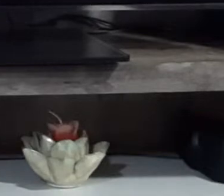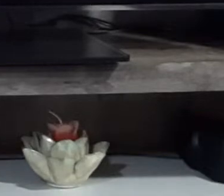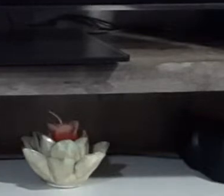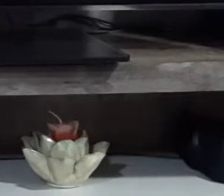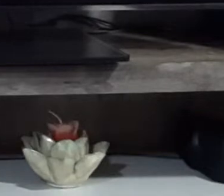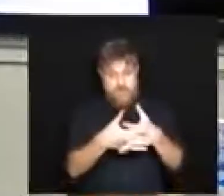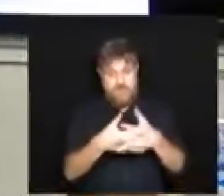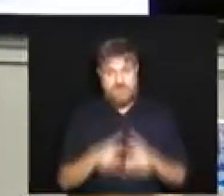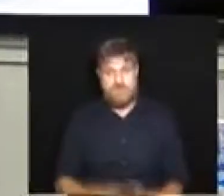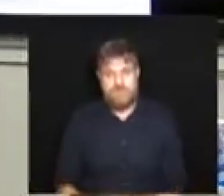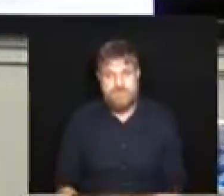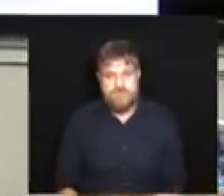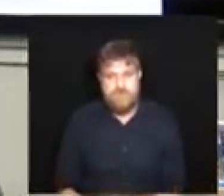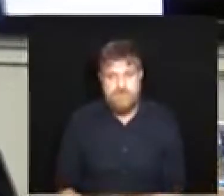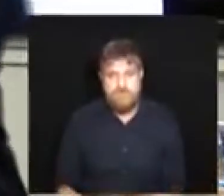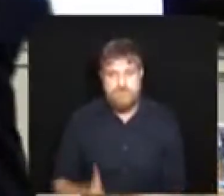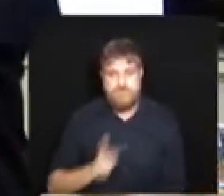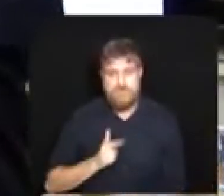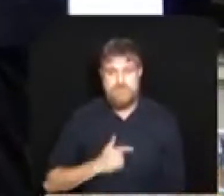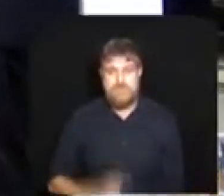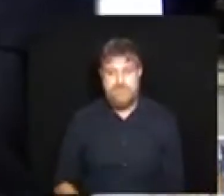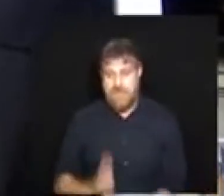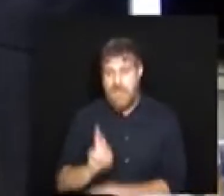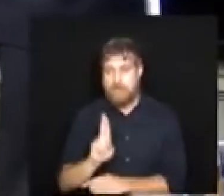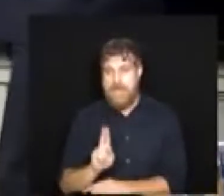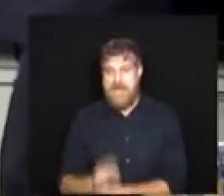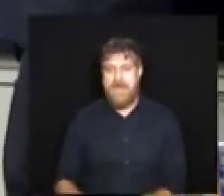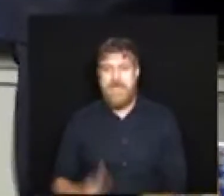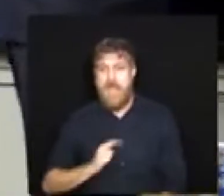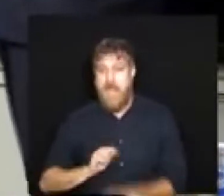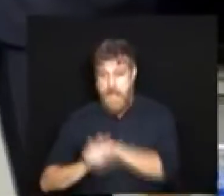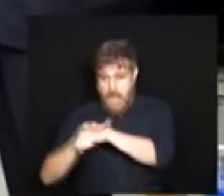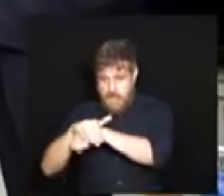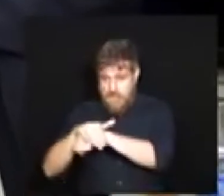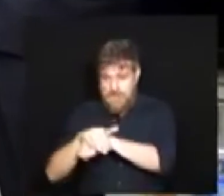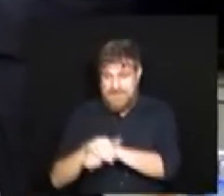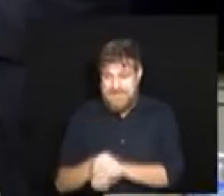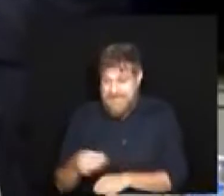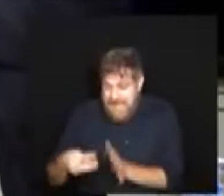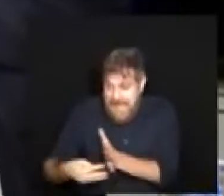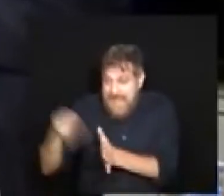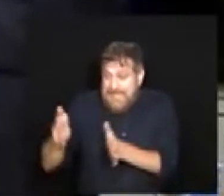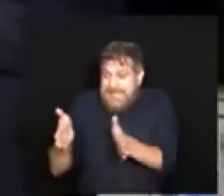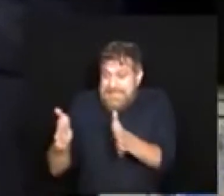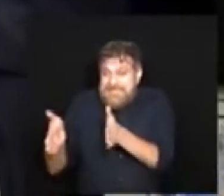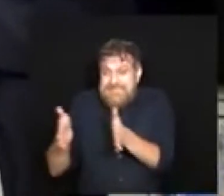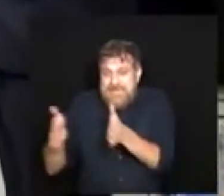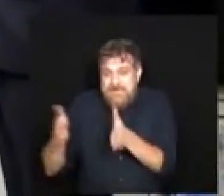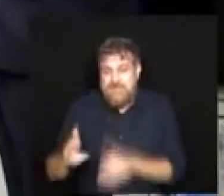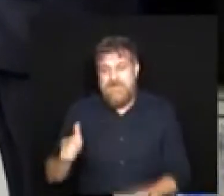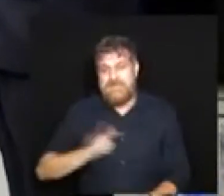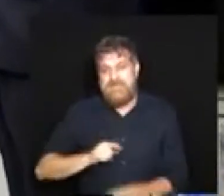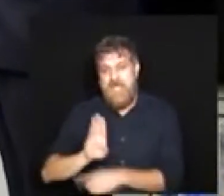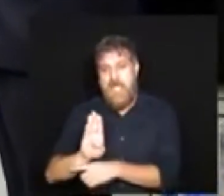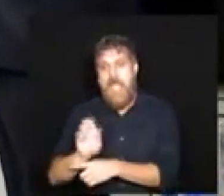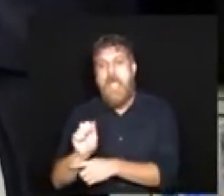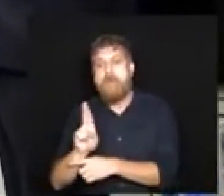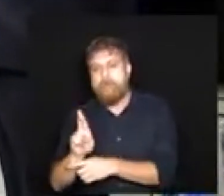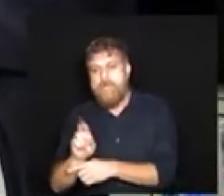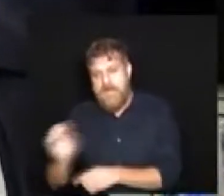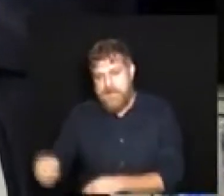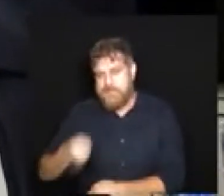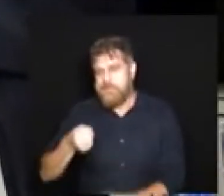igrejas. Bares e casas noturnas, aí pode, só na terceira fase, começa a operar, mas com metade